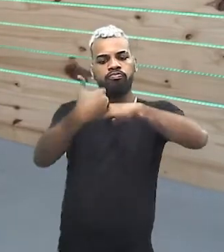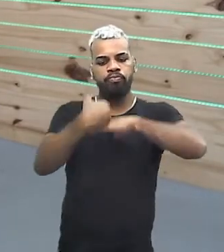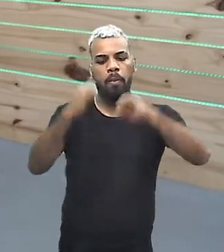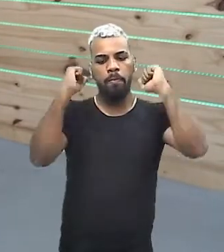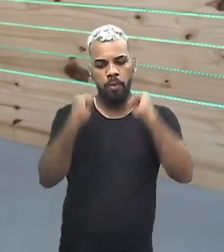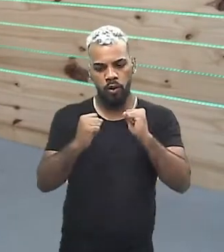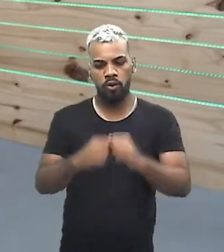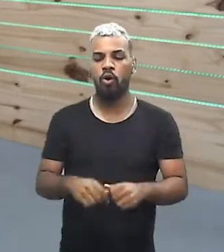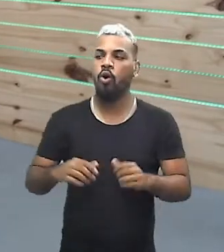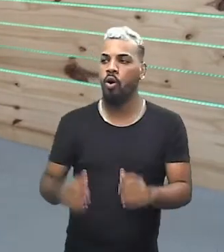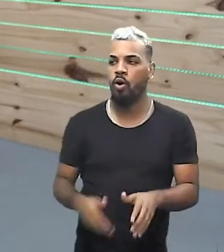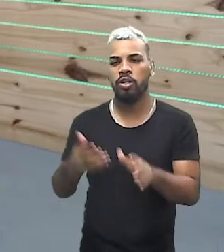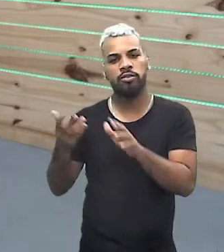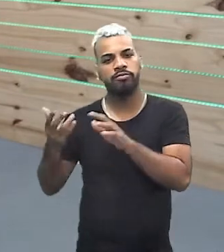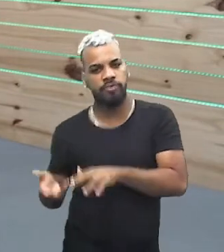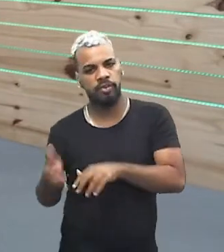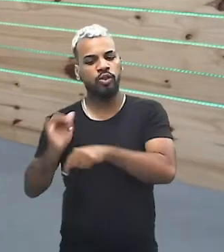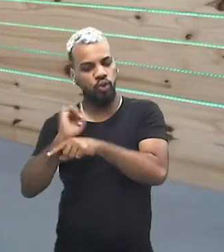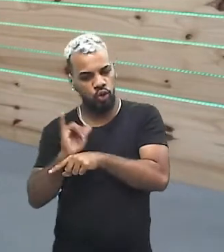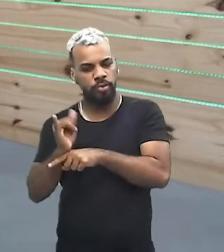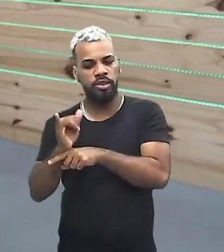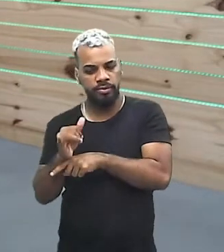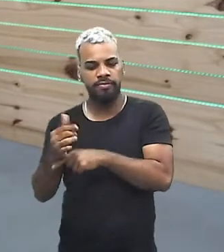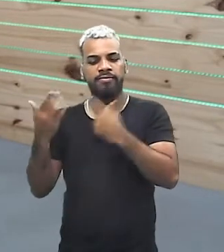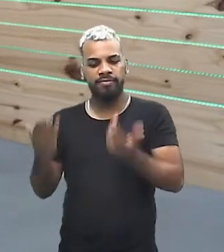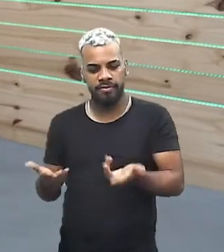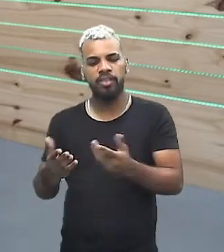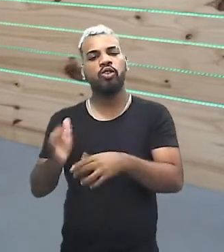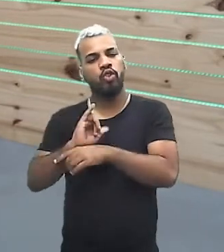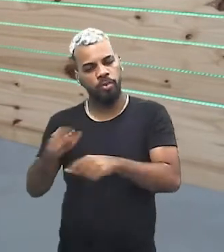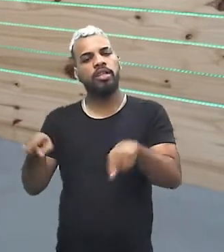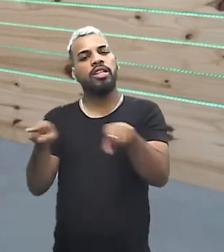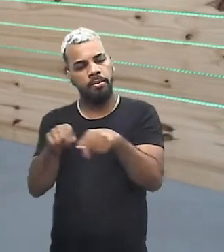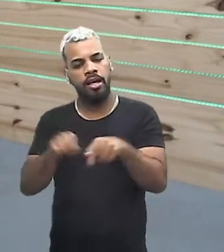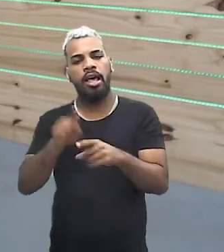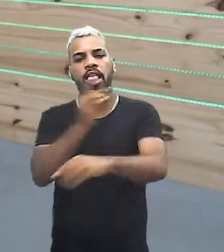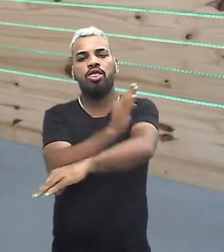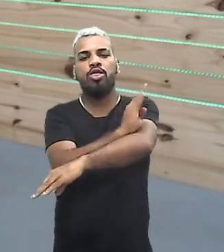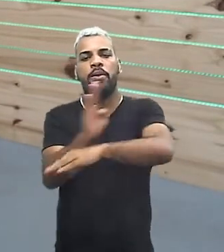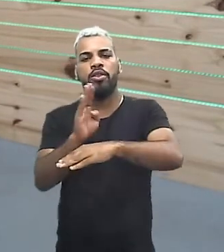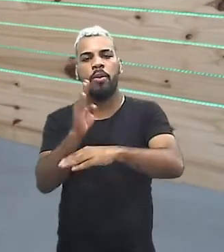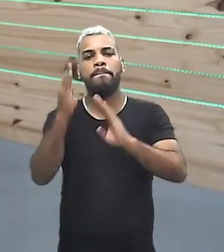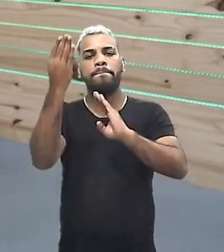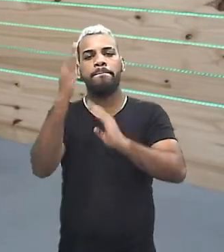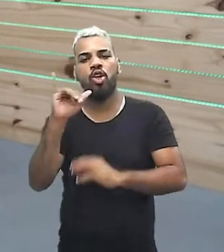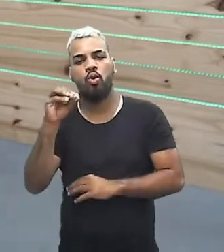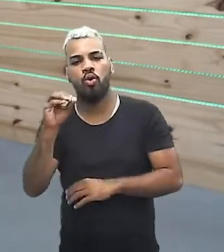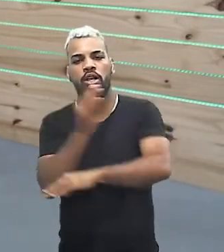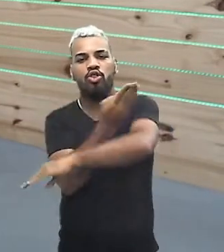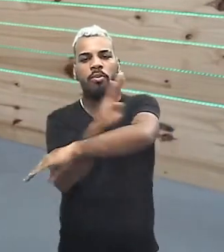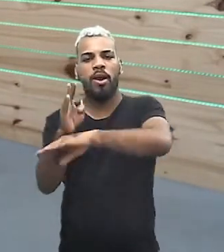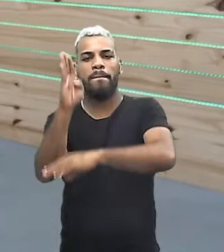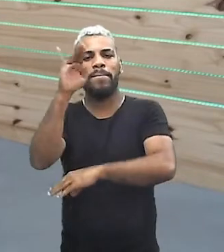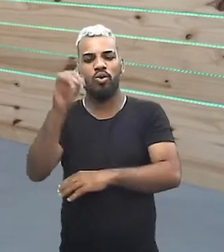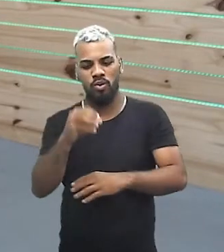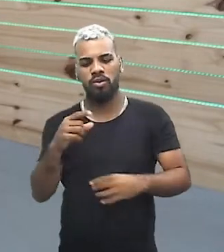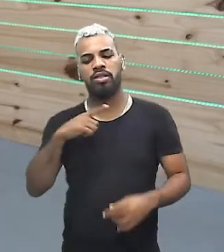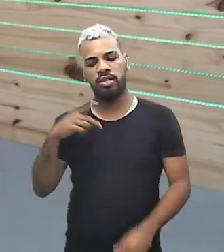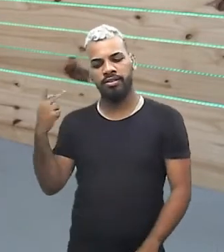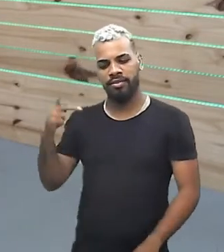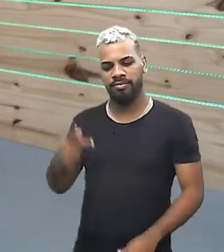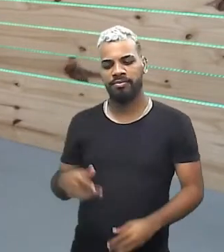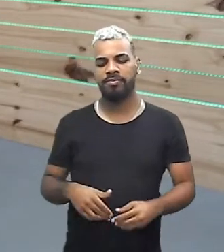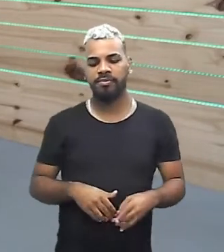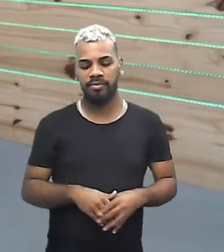no meu canal do YouTube biologia com tubarão mesmo que no YouTube Eu também tenho um canal chamado de biologia com tubarão que a gente também trabalha muito o